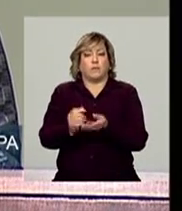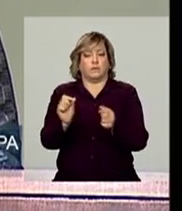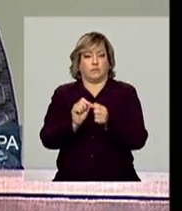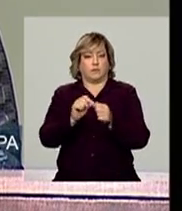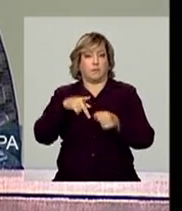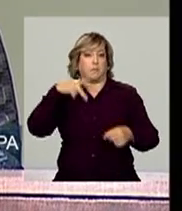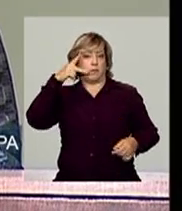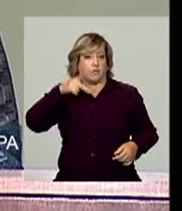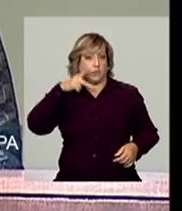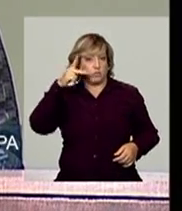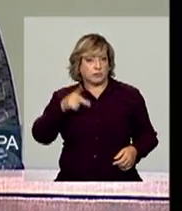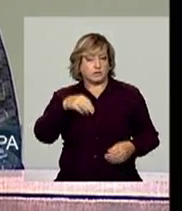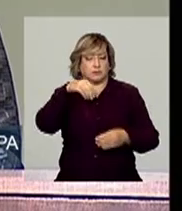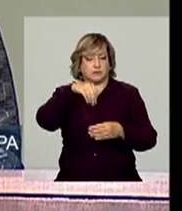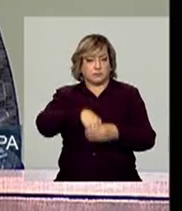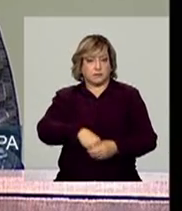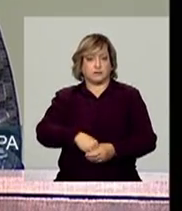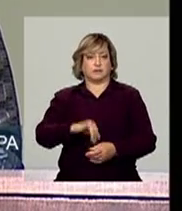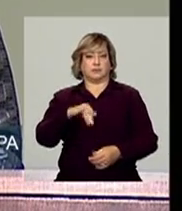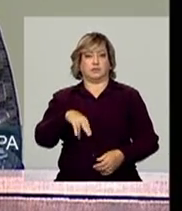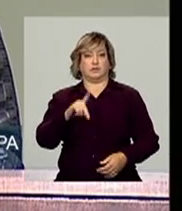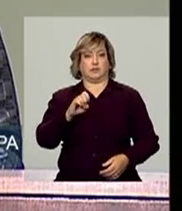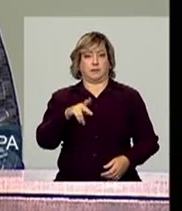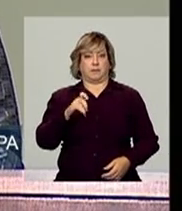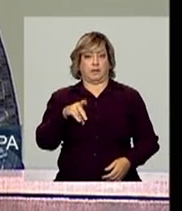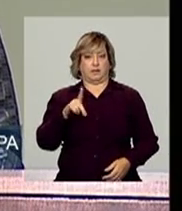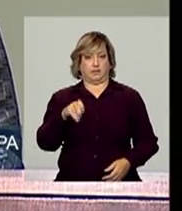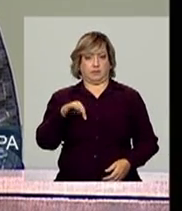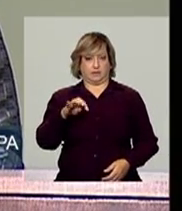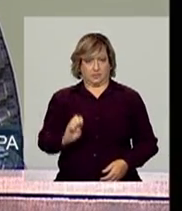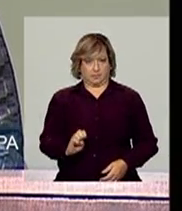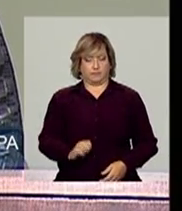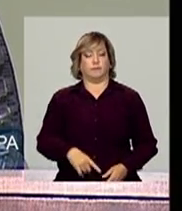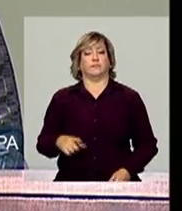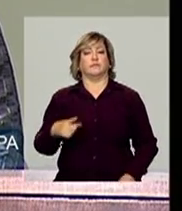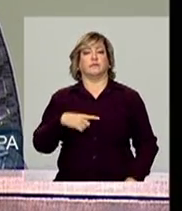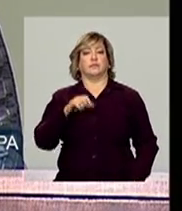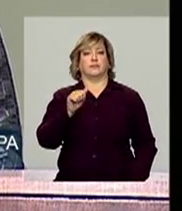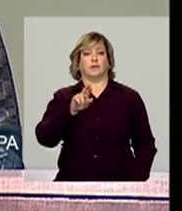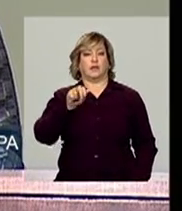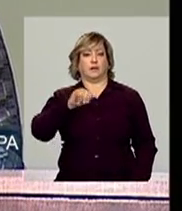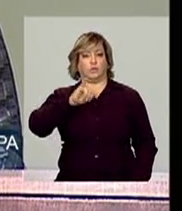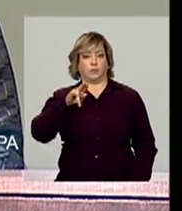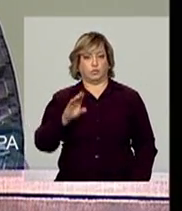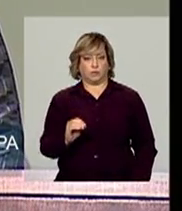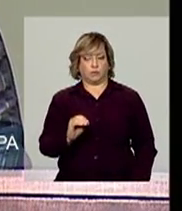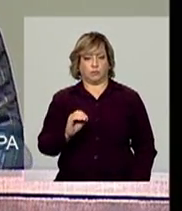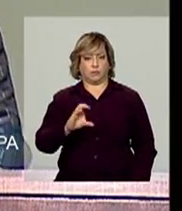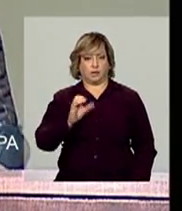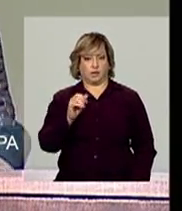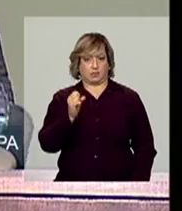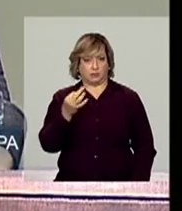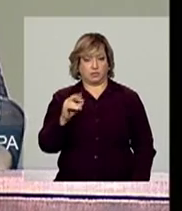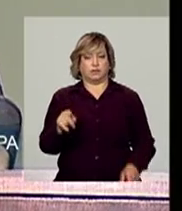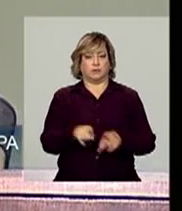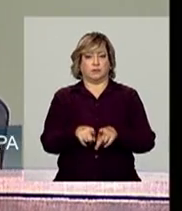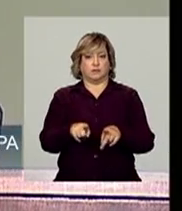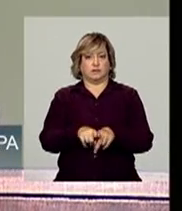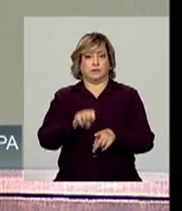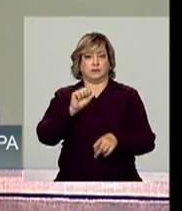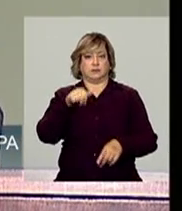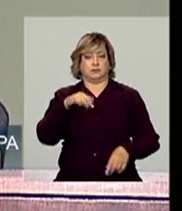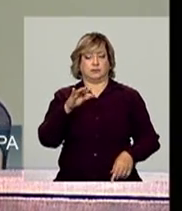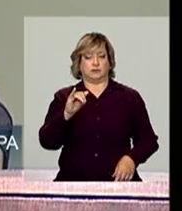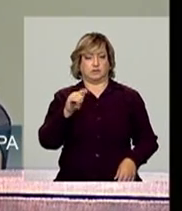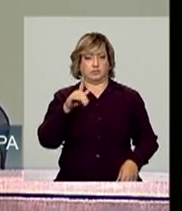independente, Afonso Arinos, Araújo de Castro e Santiago Dantas. Já em 62,